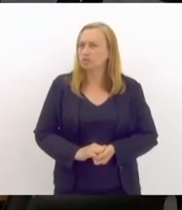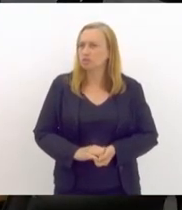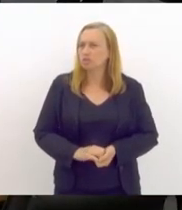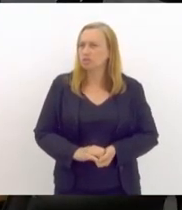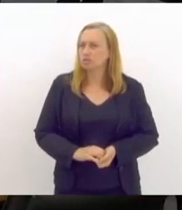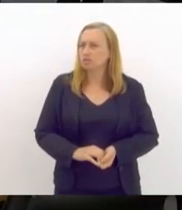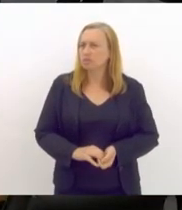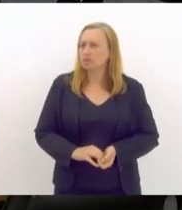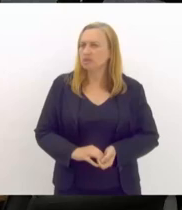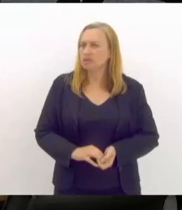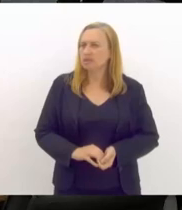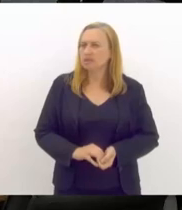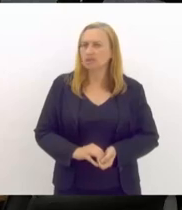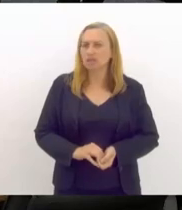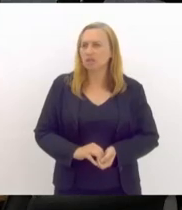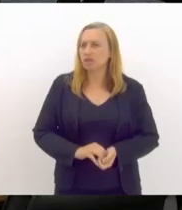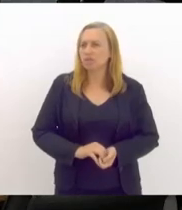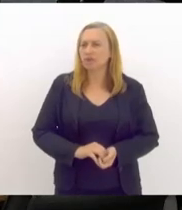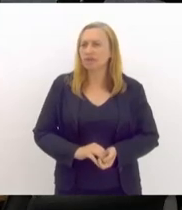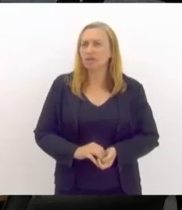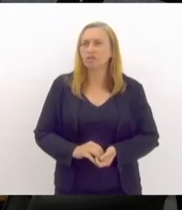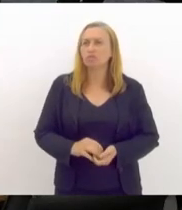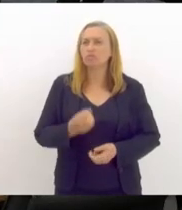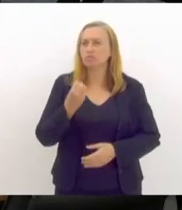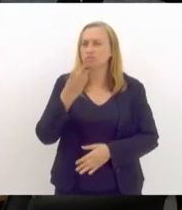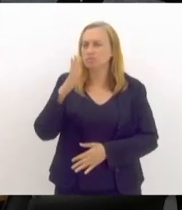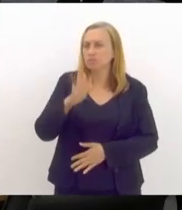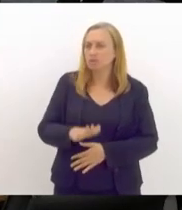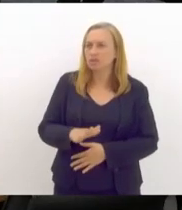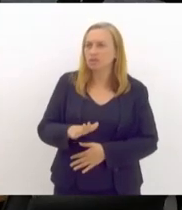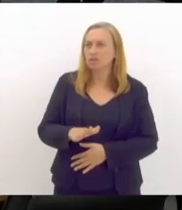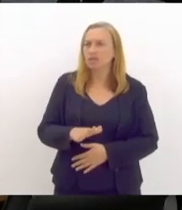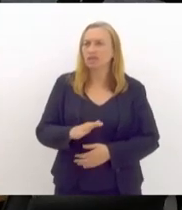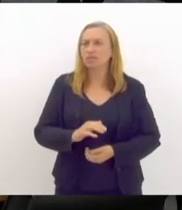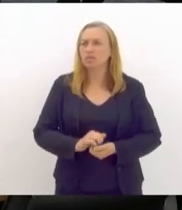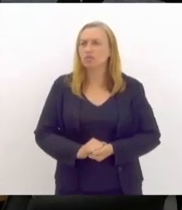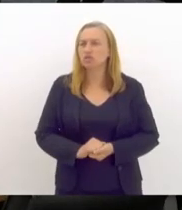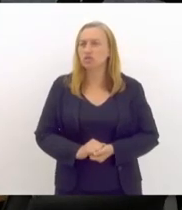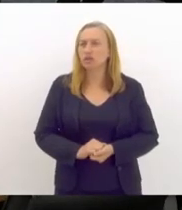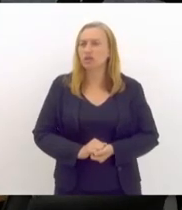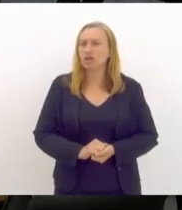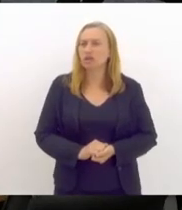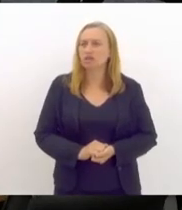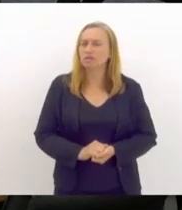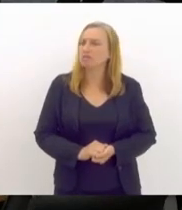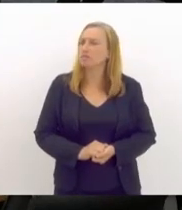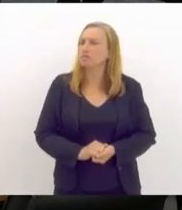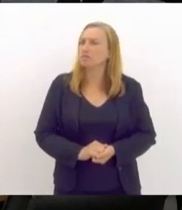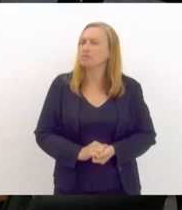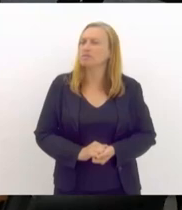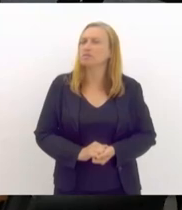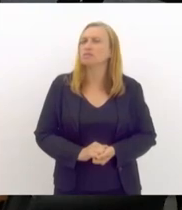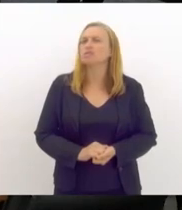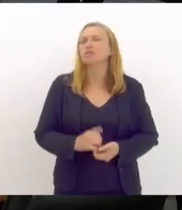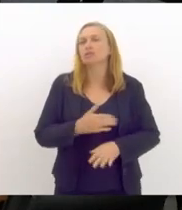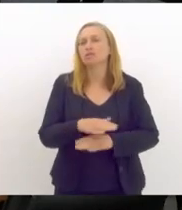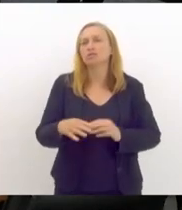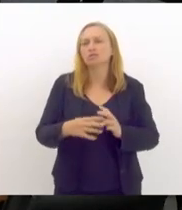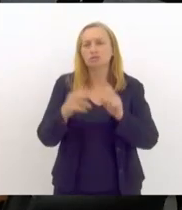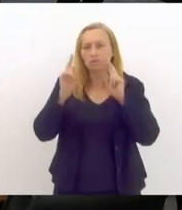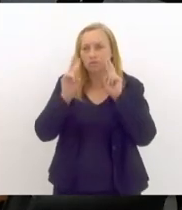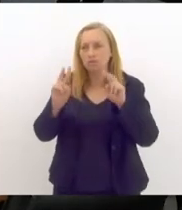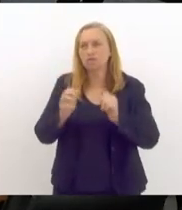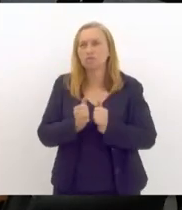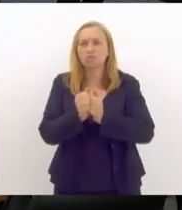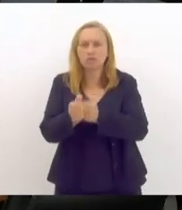Boa tarde Presidente Boa tarde Boa tarde a todos aqui presente Boa tarde ao eleitor ao espectador aí que tá nos assistindo nos